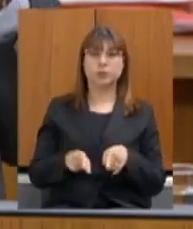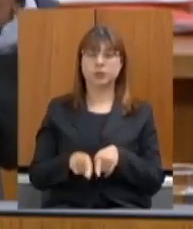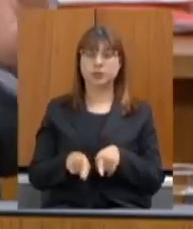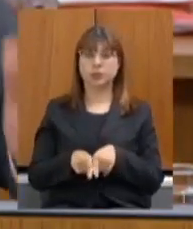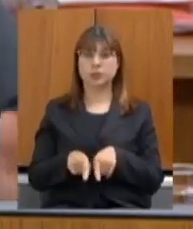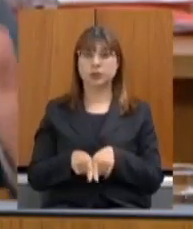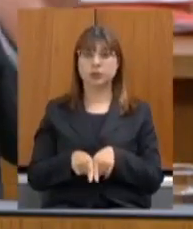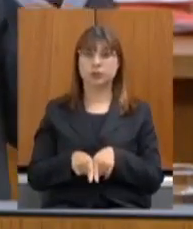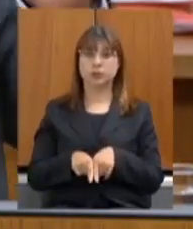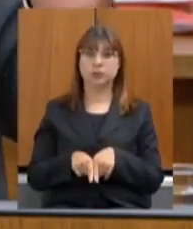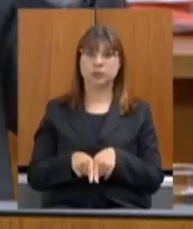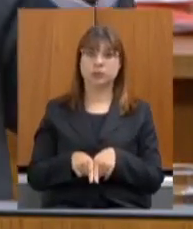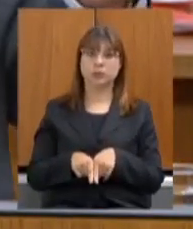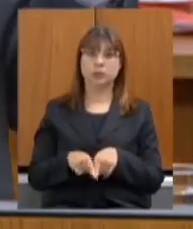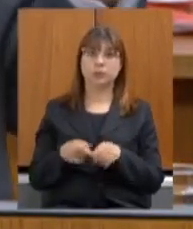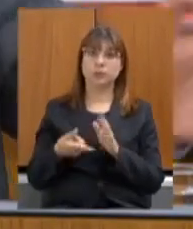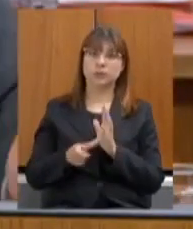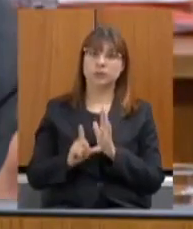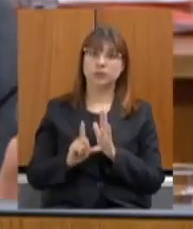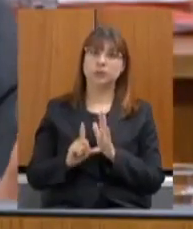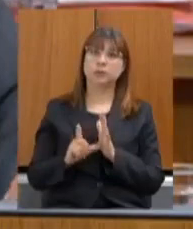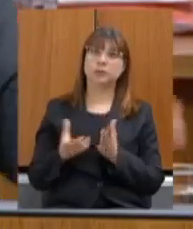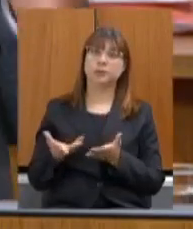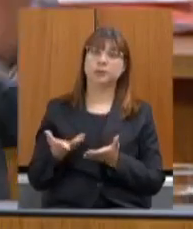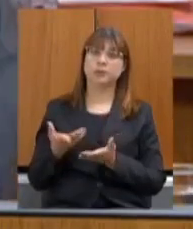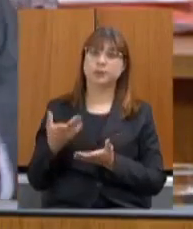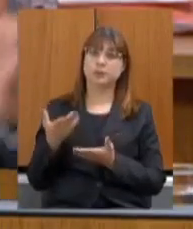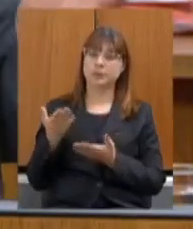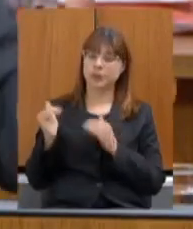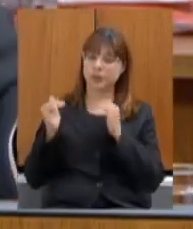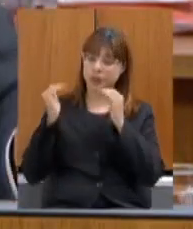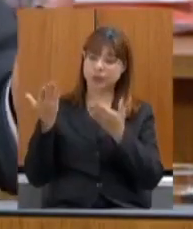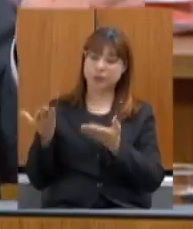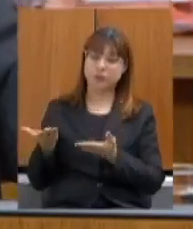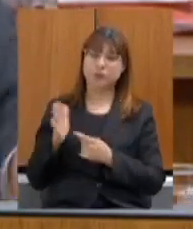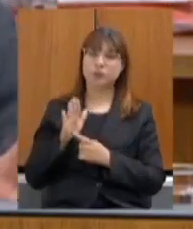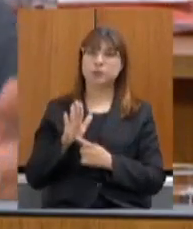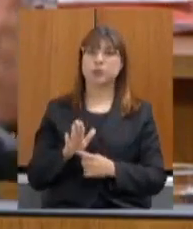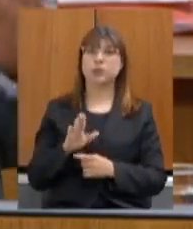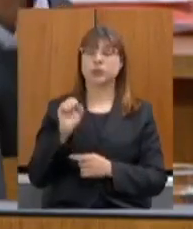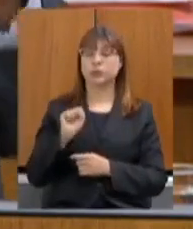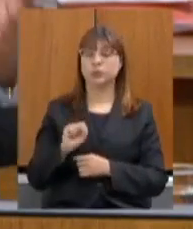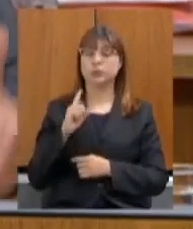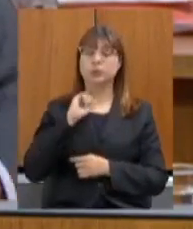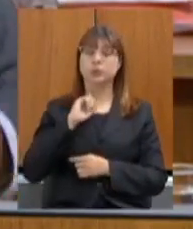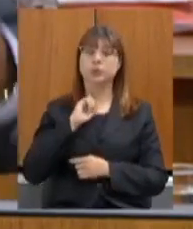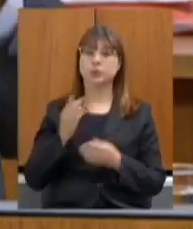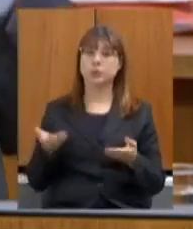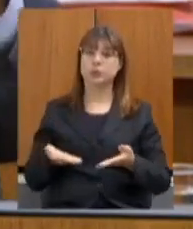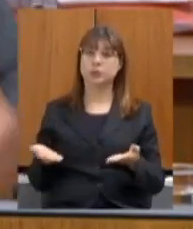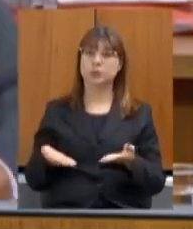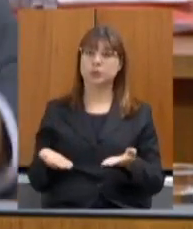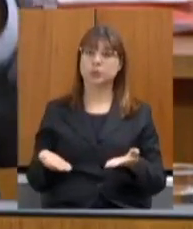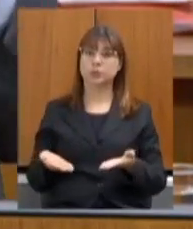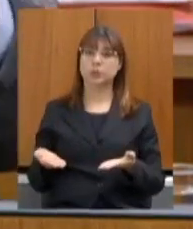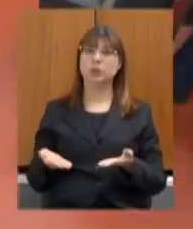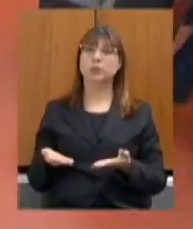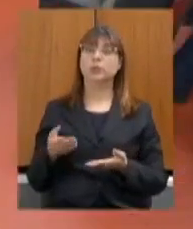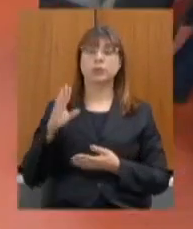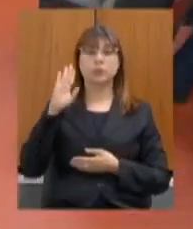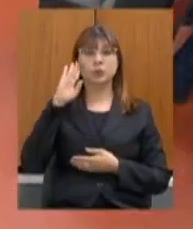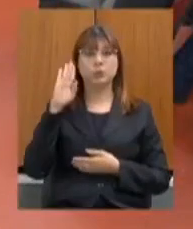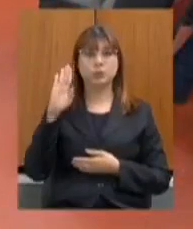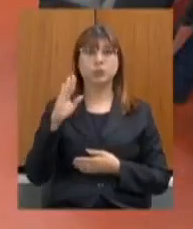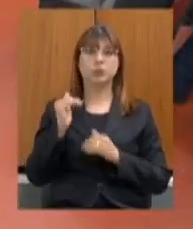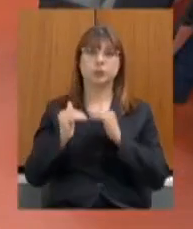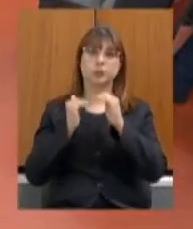desenvolvimento, como V. Exª manifesta, uma vez que a nossa região do sul de Minas hoje tem sido a promissora, carro-chefe do